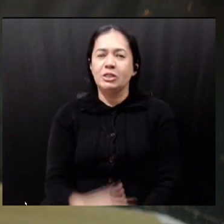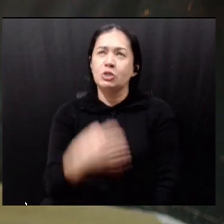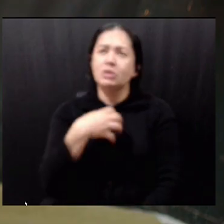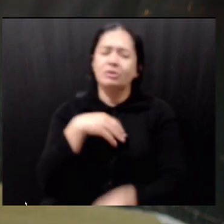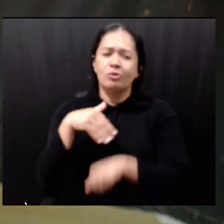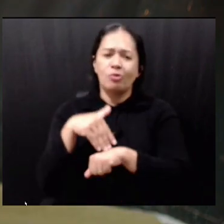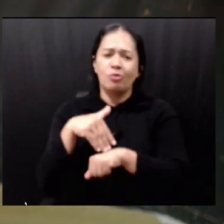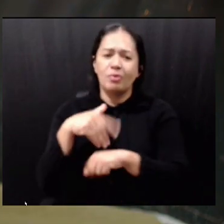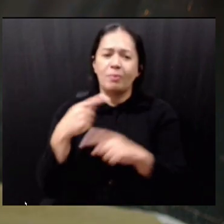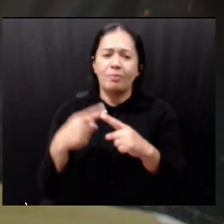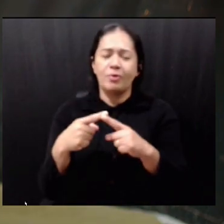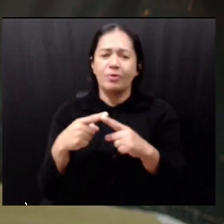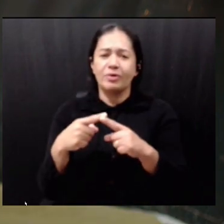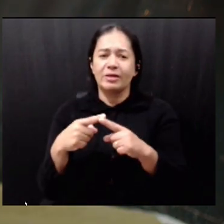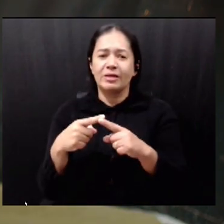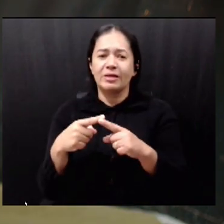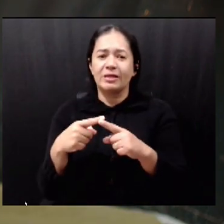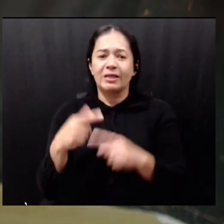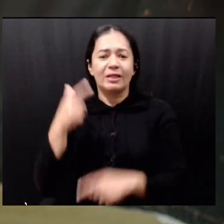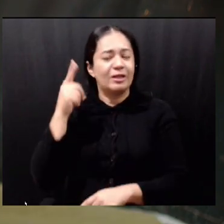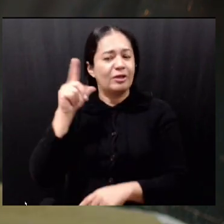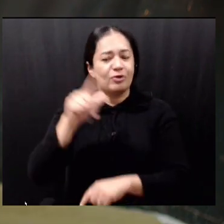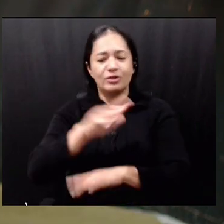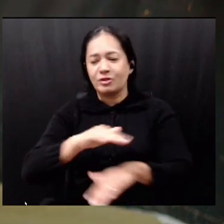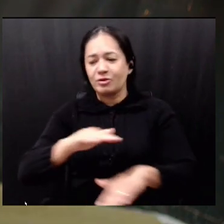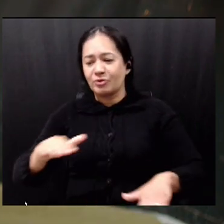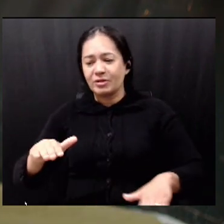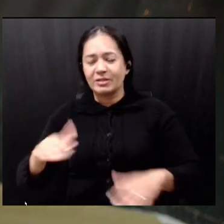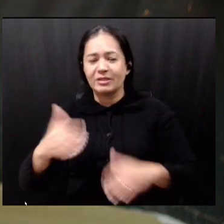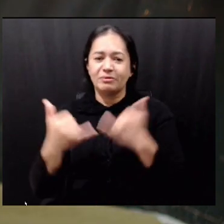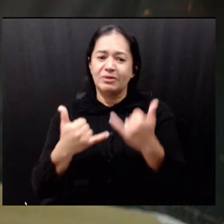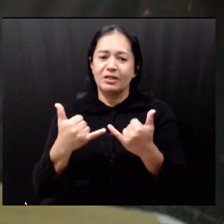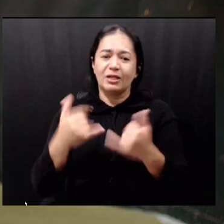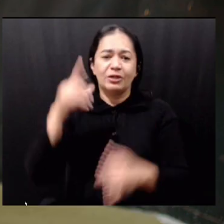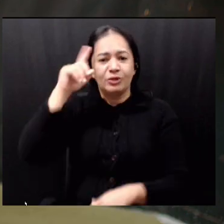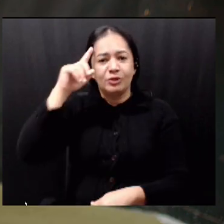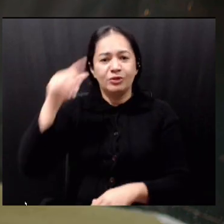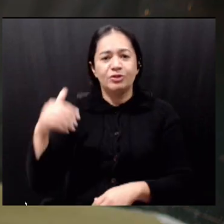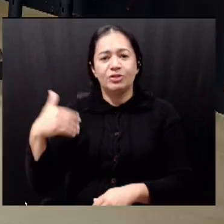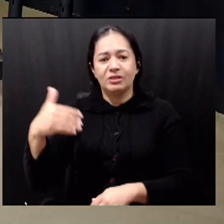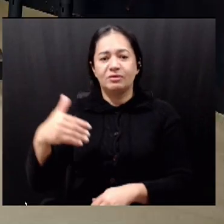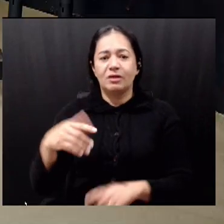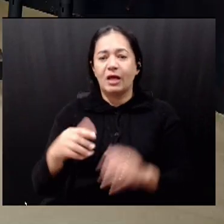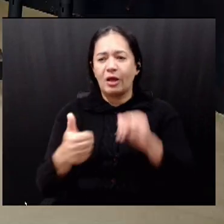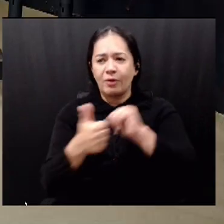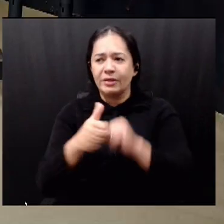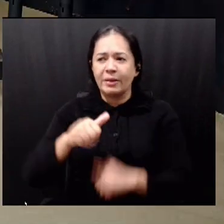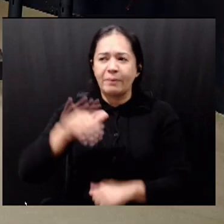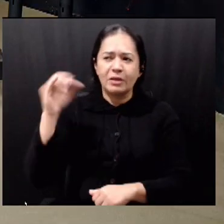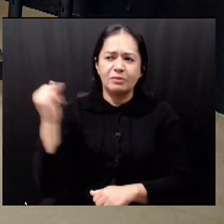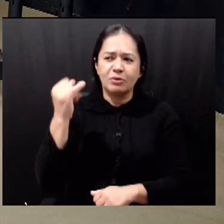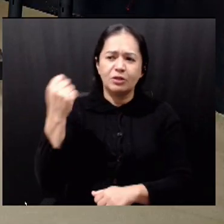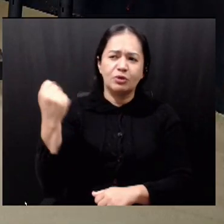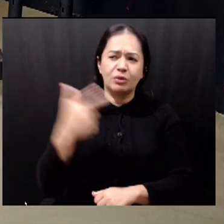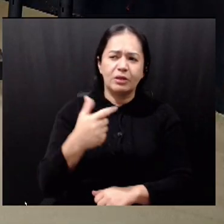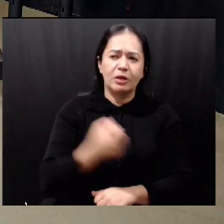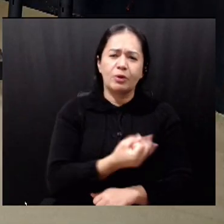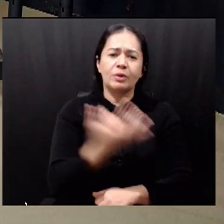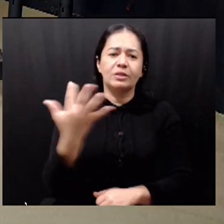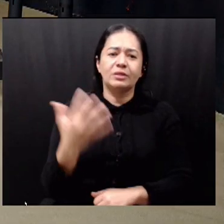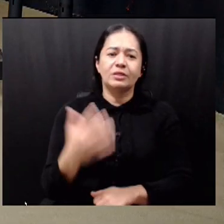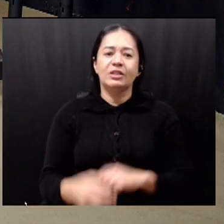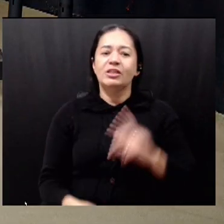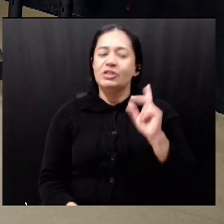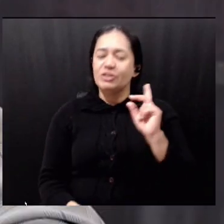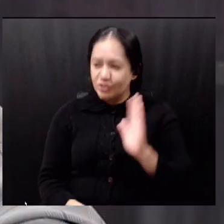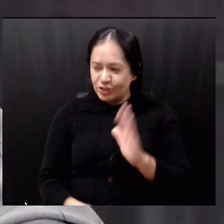todo dia nas férias. A qualidade do tempo é mais importante do que a quantidade? Boa pergunta, Ju. Vamos lá, Bruna. A gente até trouxe, né? Que